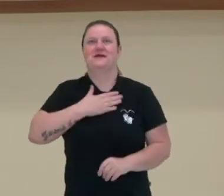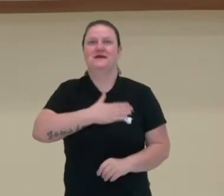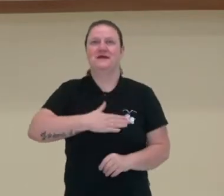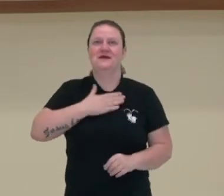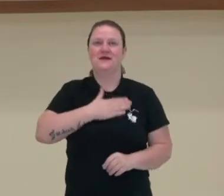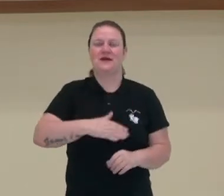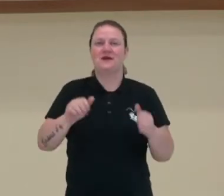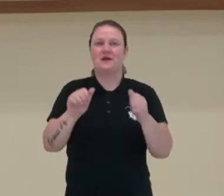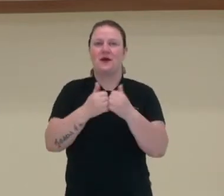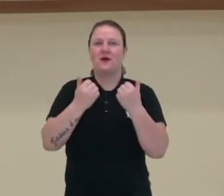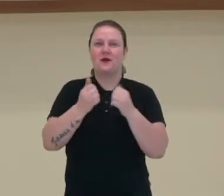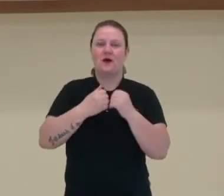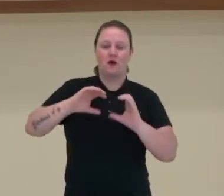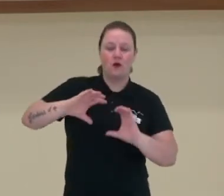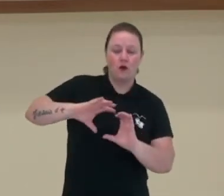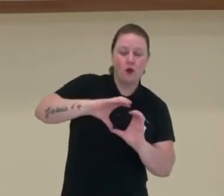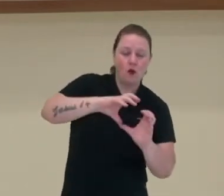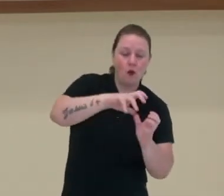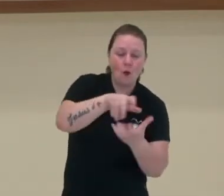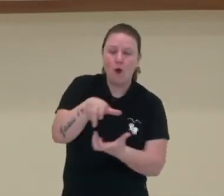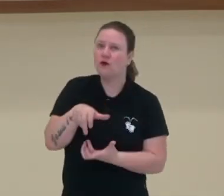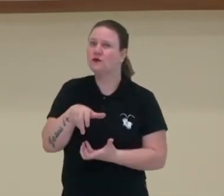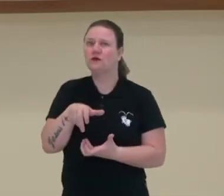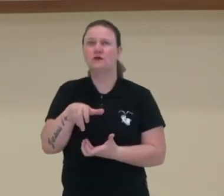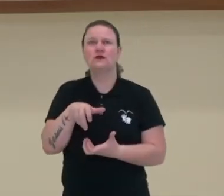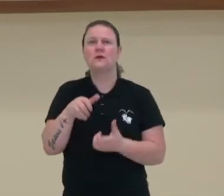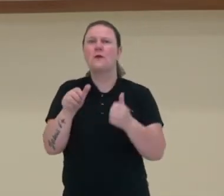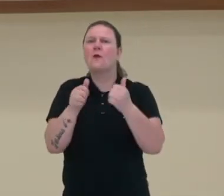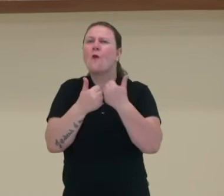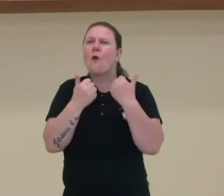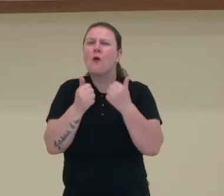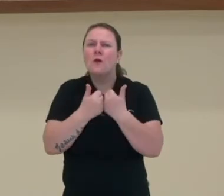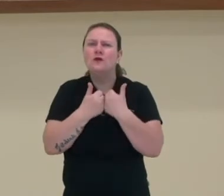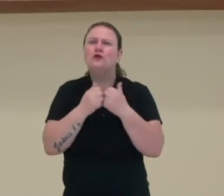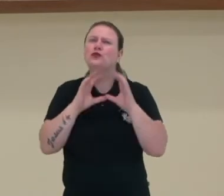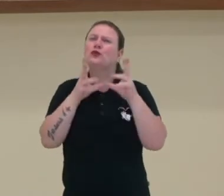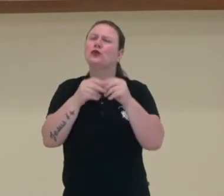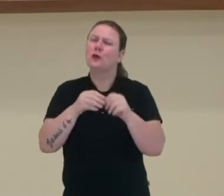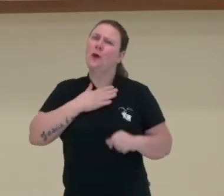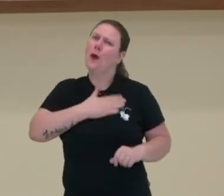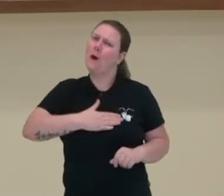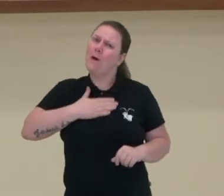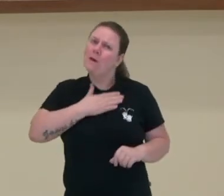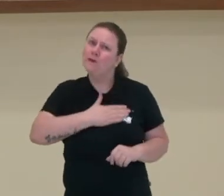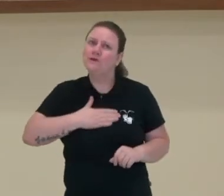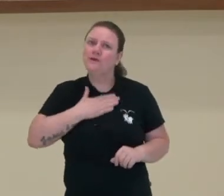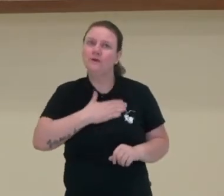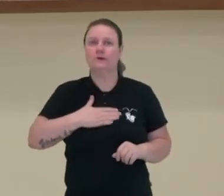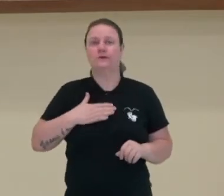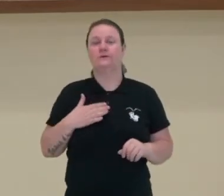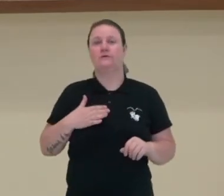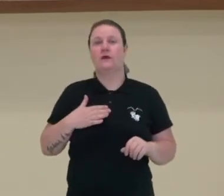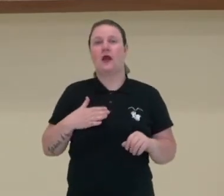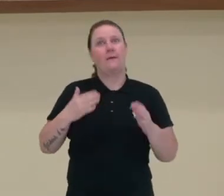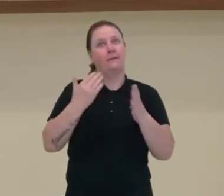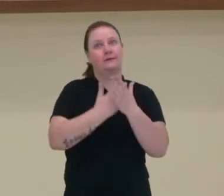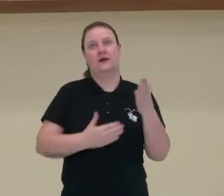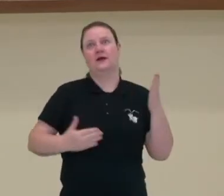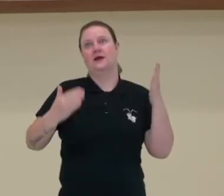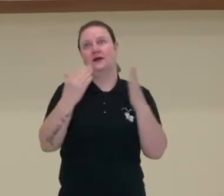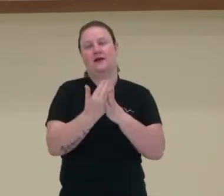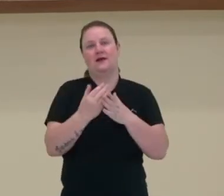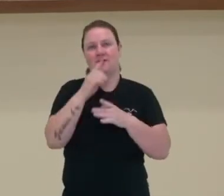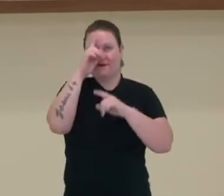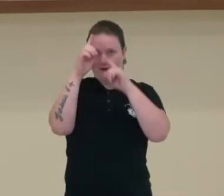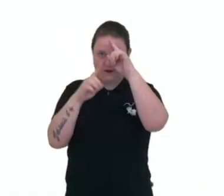mundo inteiro o pão é um alimento muito difundido e há pessoas que dizem que é um dos maiores inventos culinários da